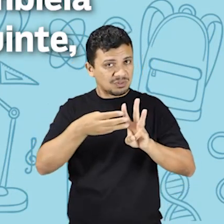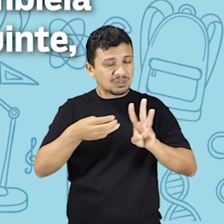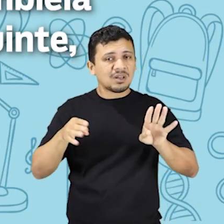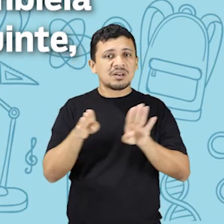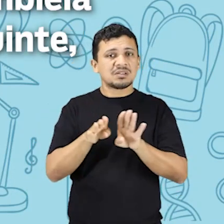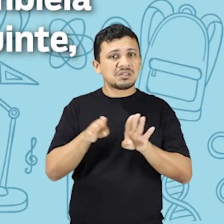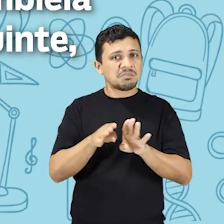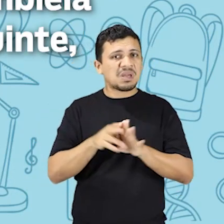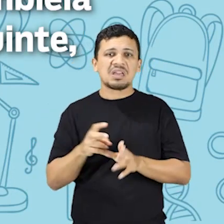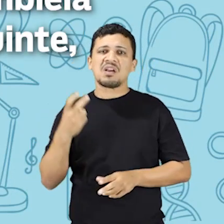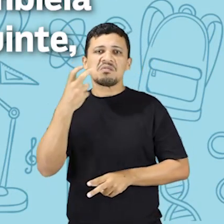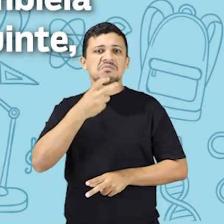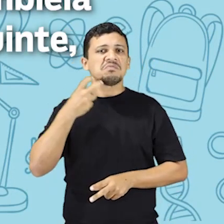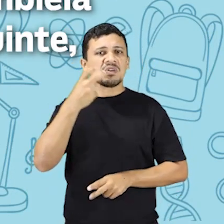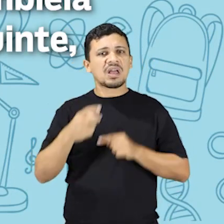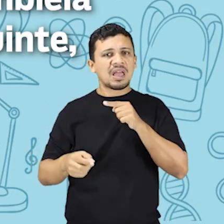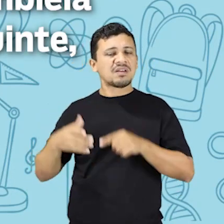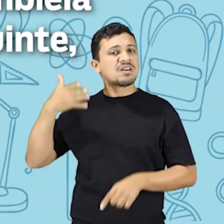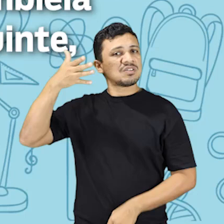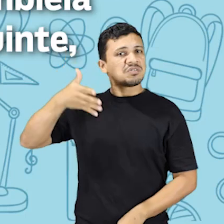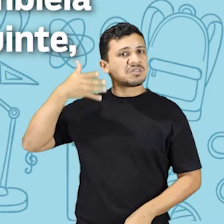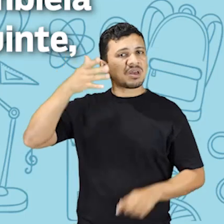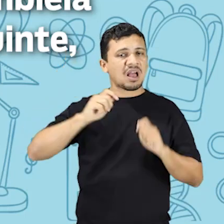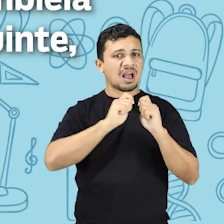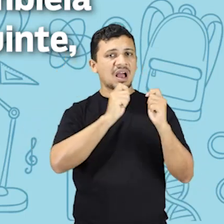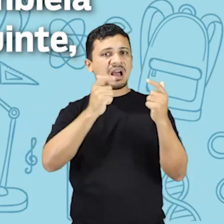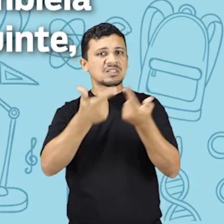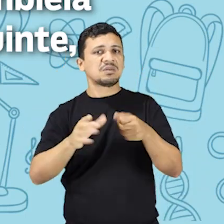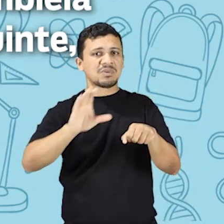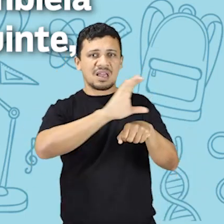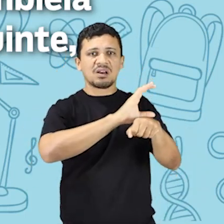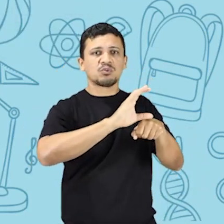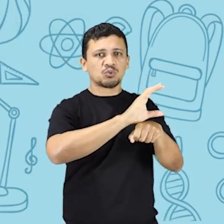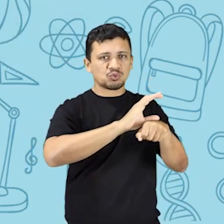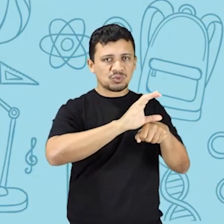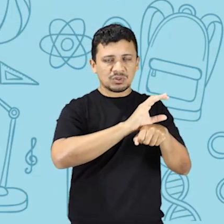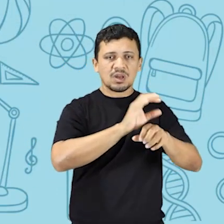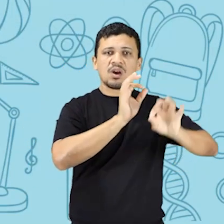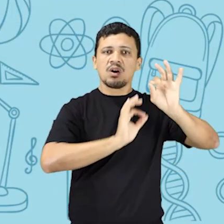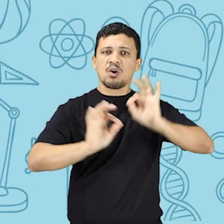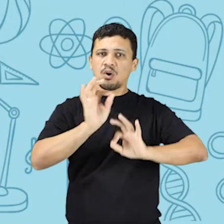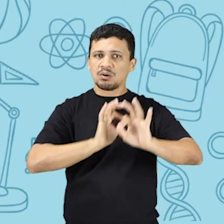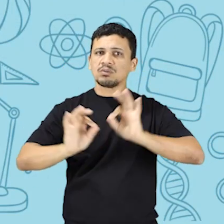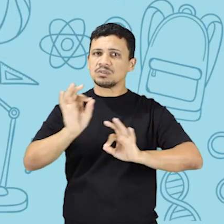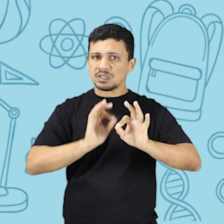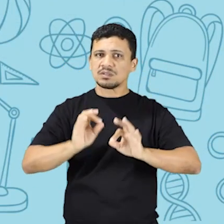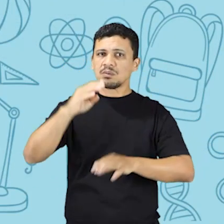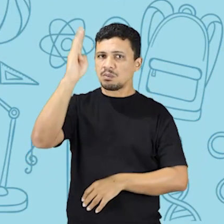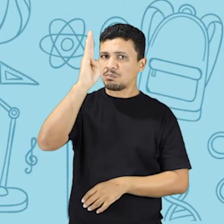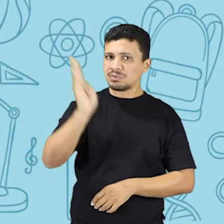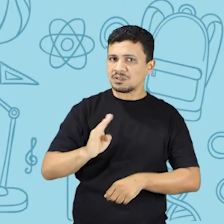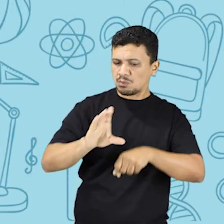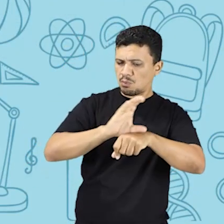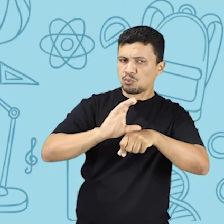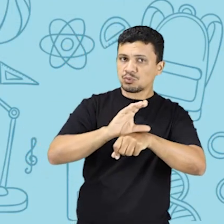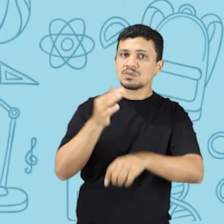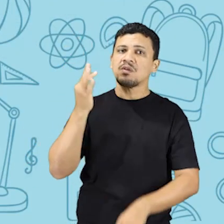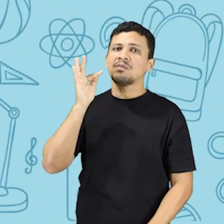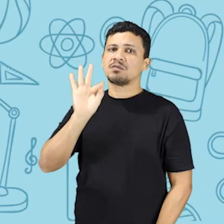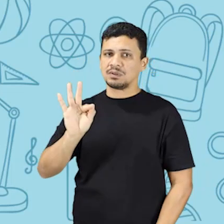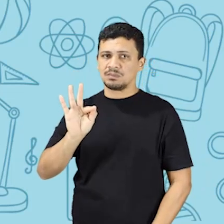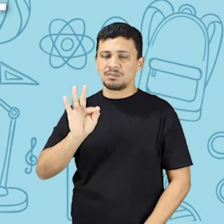povo indígena ao discursar da Assembleia Nacional Constituinte, que elaborou a atual Constituição Federal